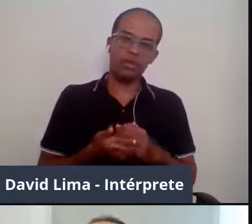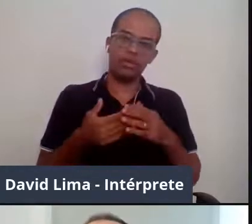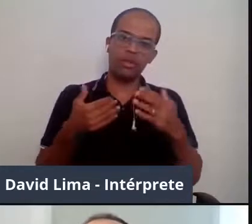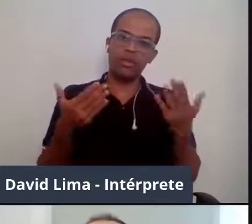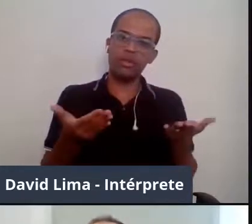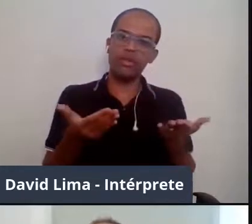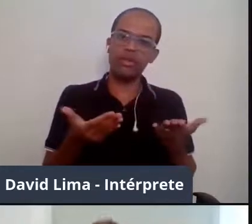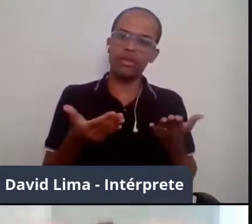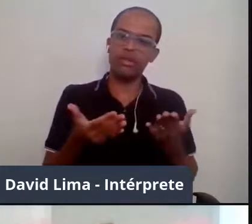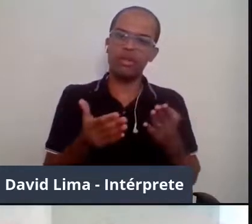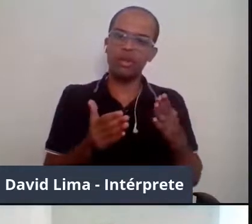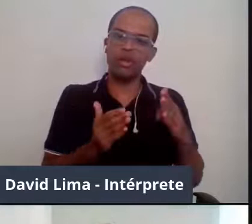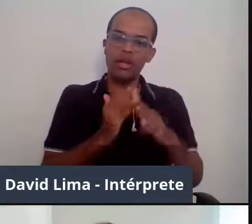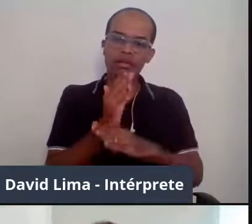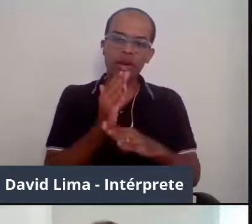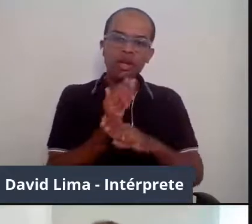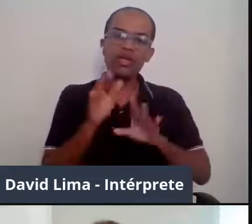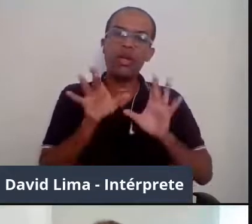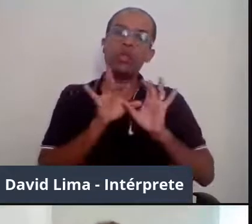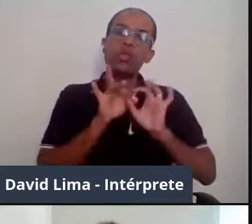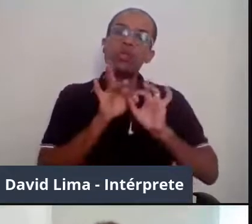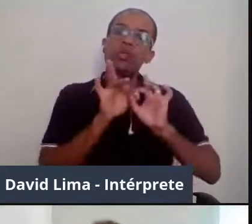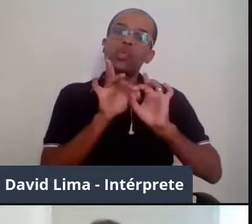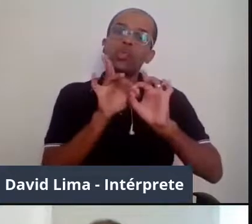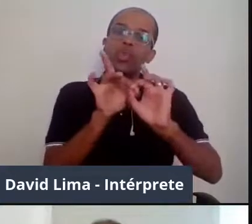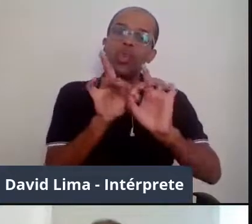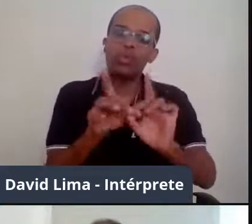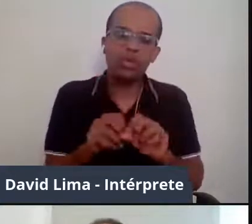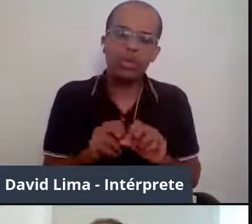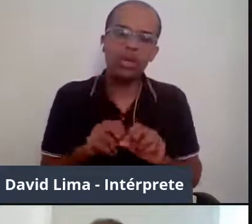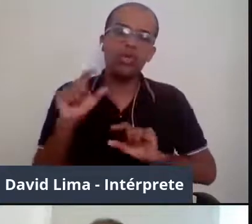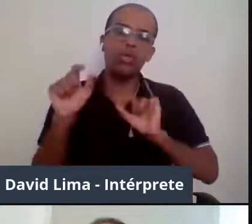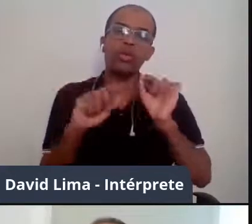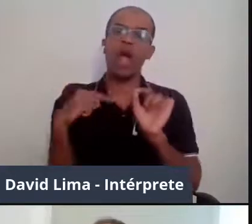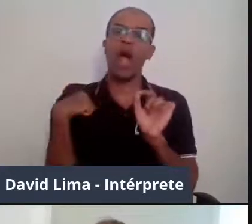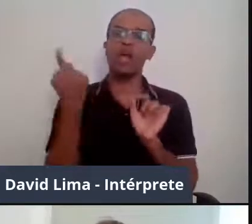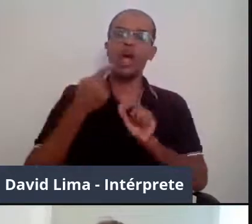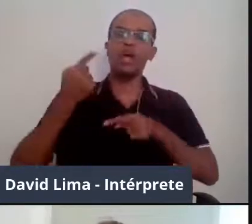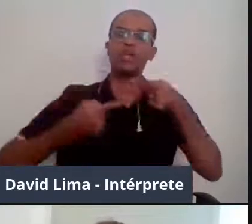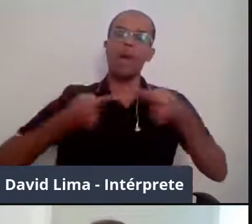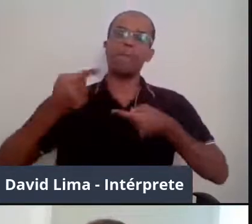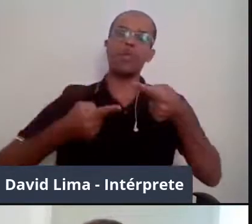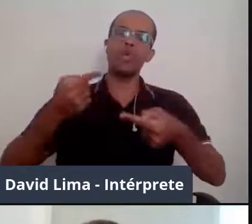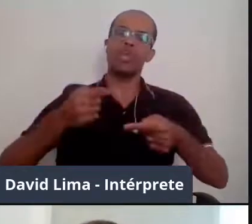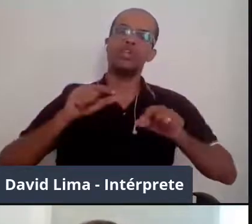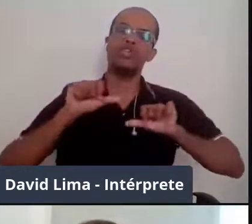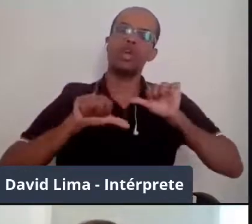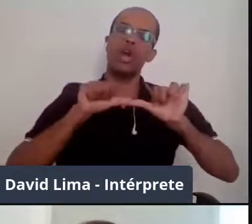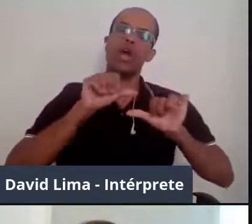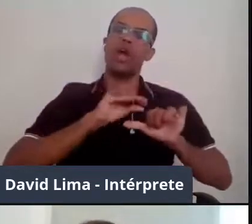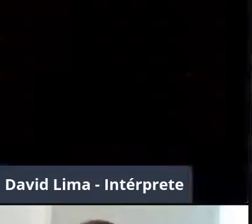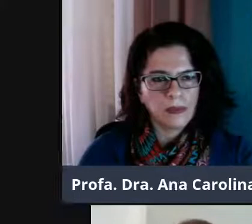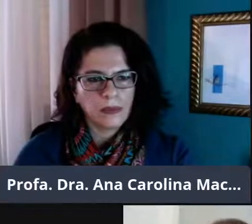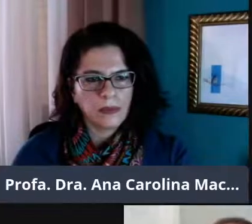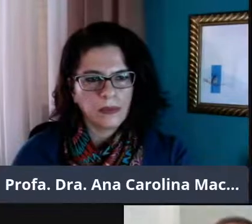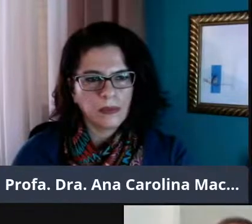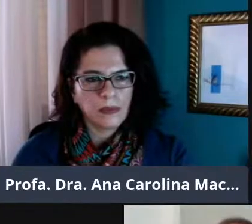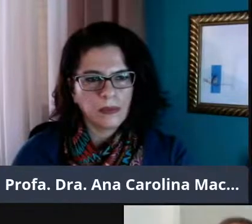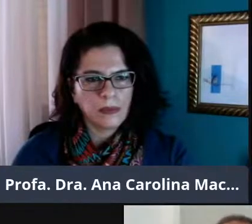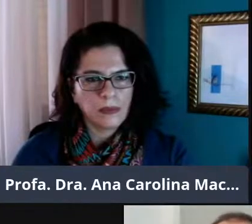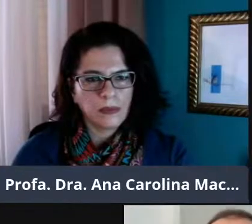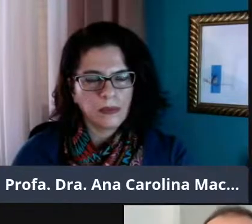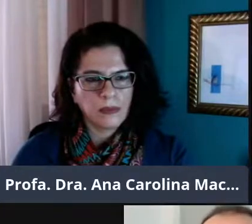da revalidação num contexto total, que seria nossas políticas migratórias no Brasil. Obrigado e desculpe